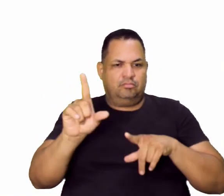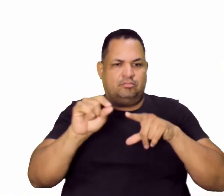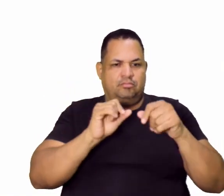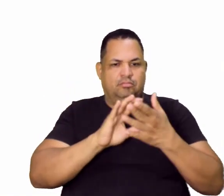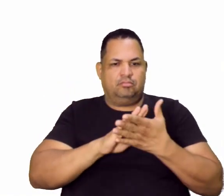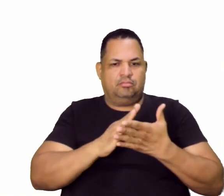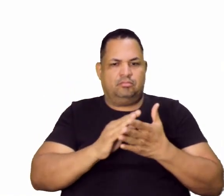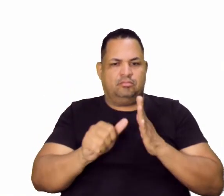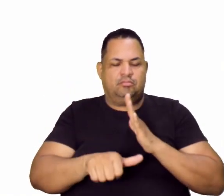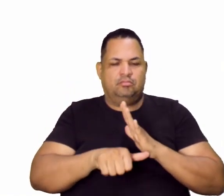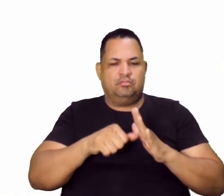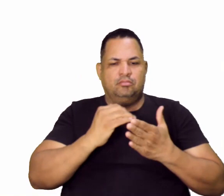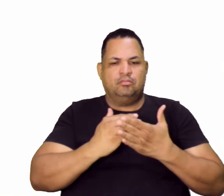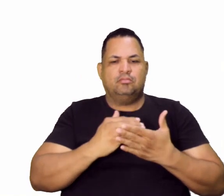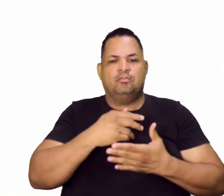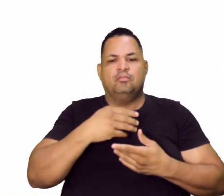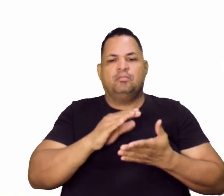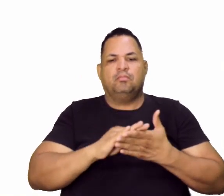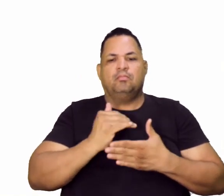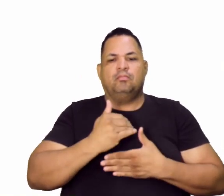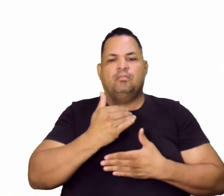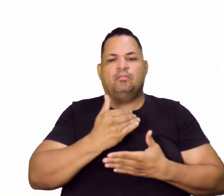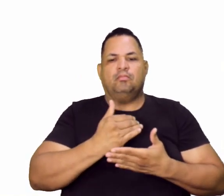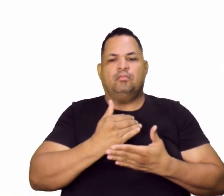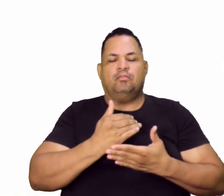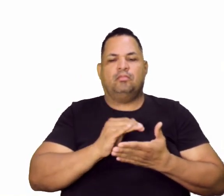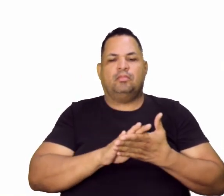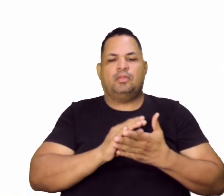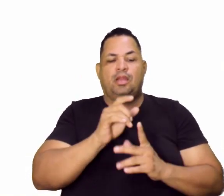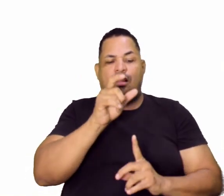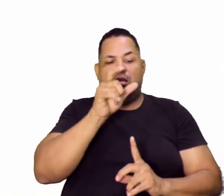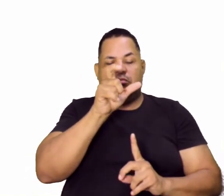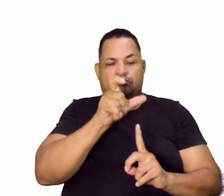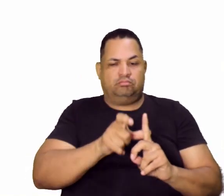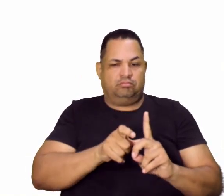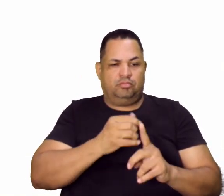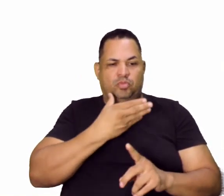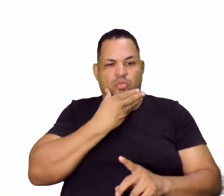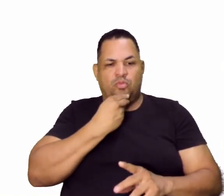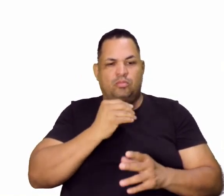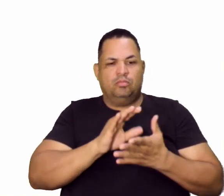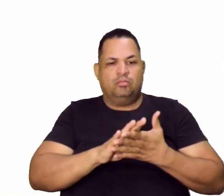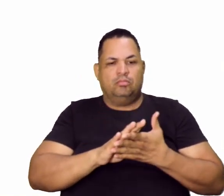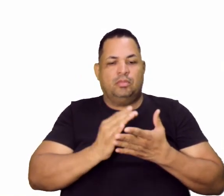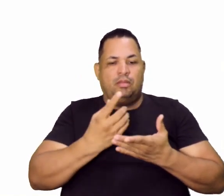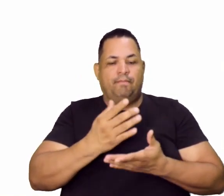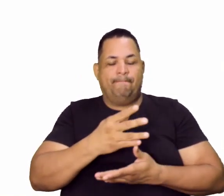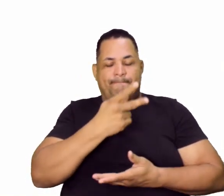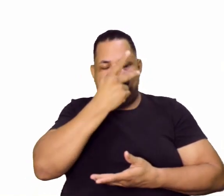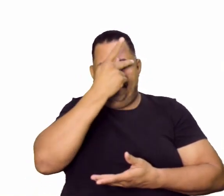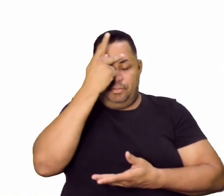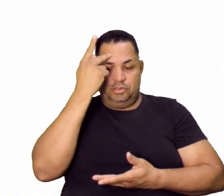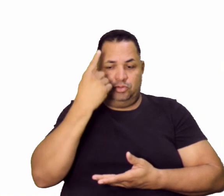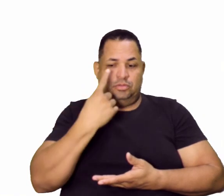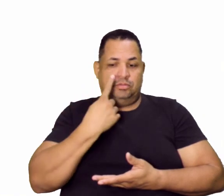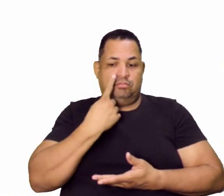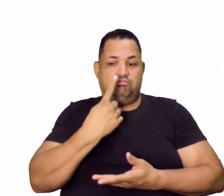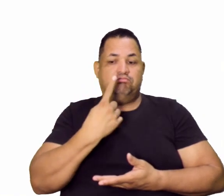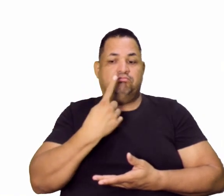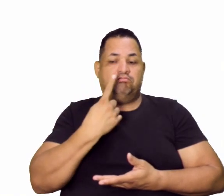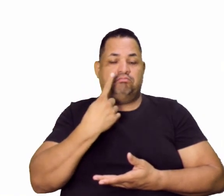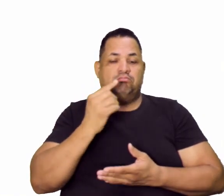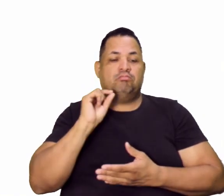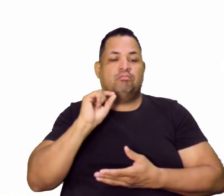de colocar no primeiro plano figuras humanas provoca no espectador uma atitude